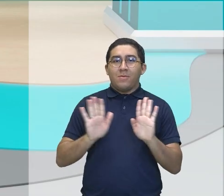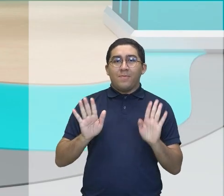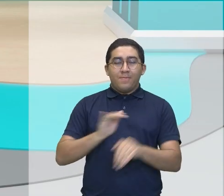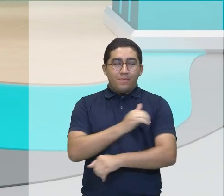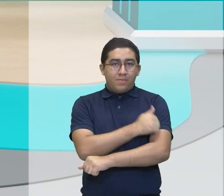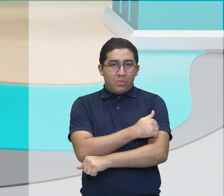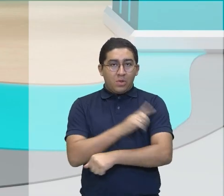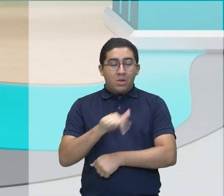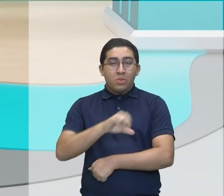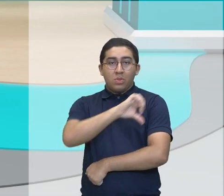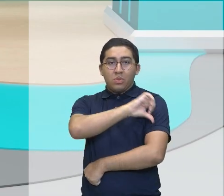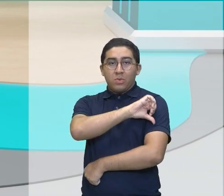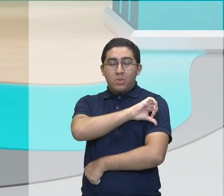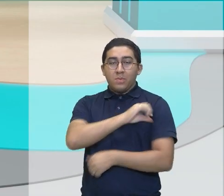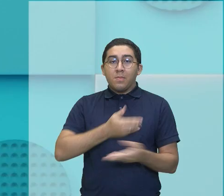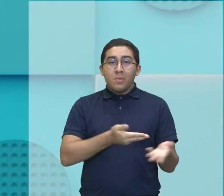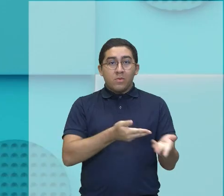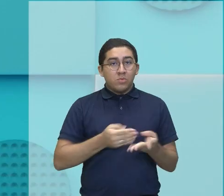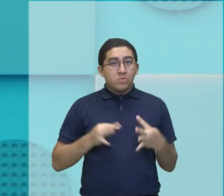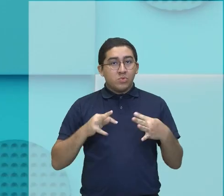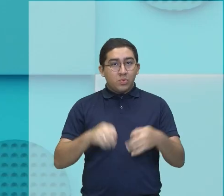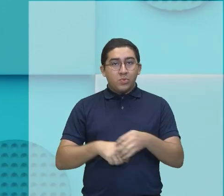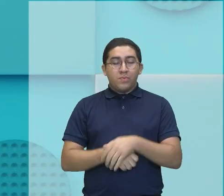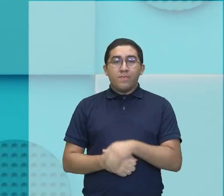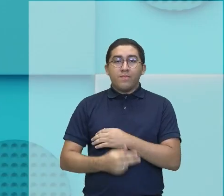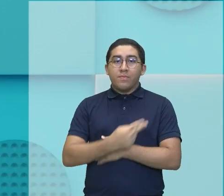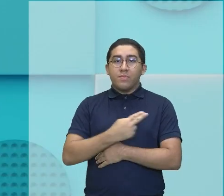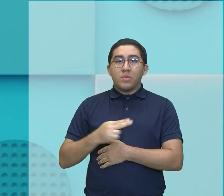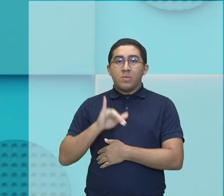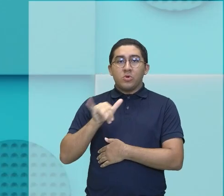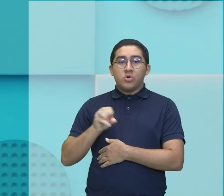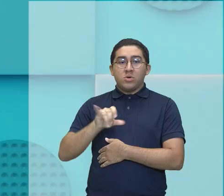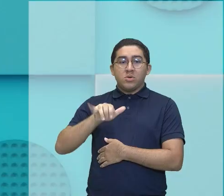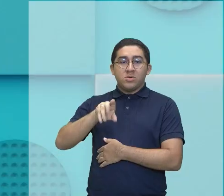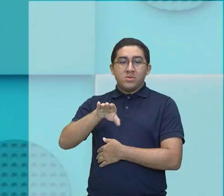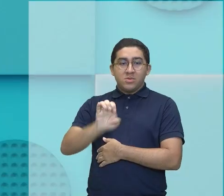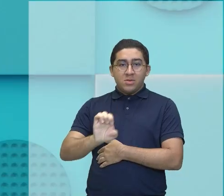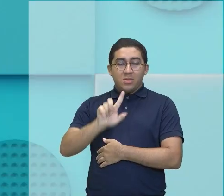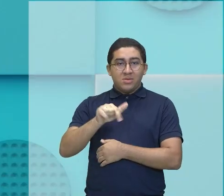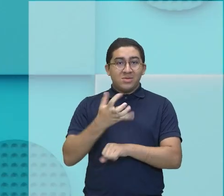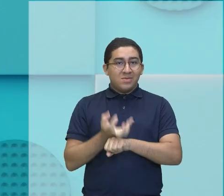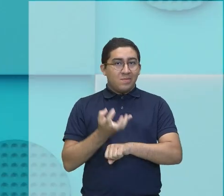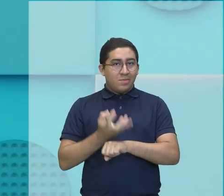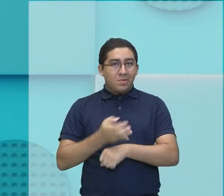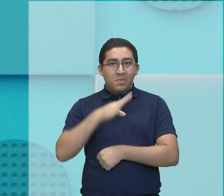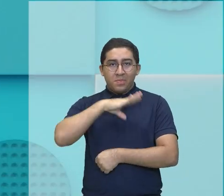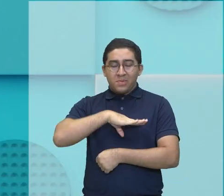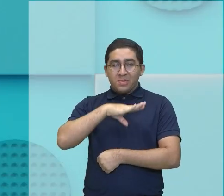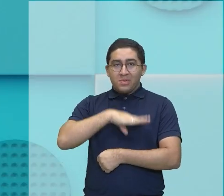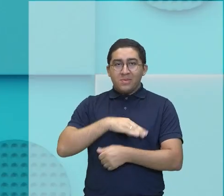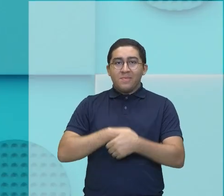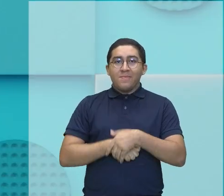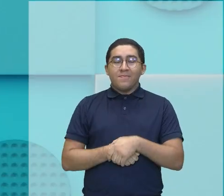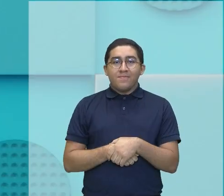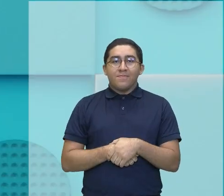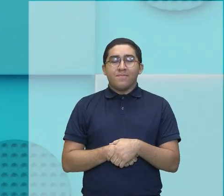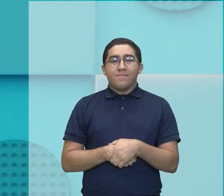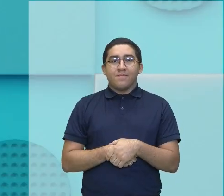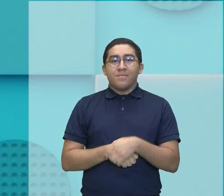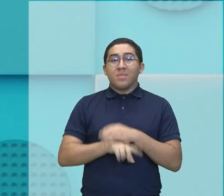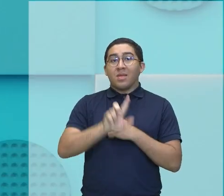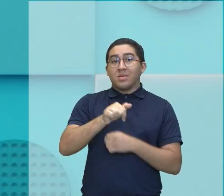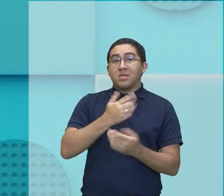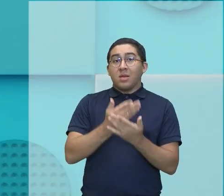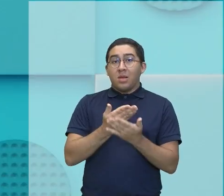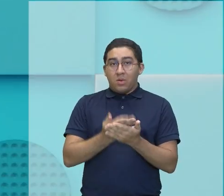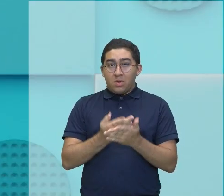estudantes do 9º ano, sejam bem-vindos. Eu sou a professora Joyce Martins, do componente curricular de língua portuguesa. Esta é